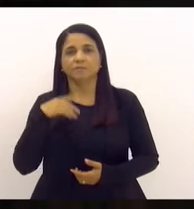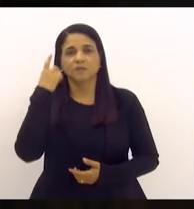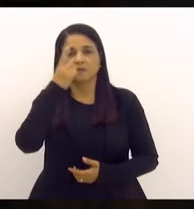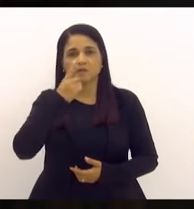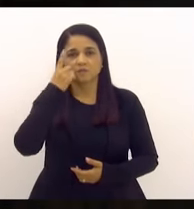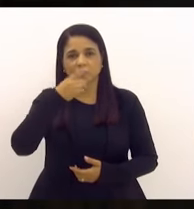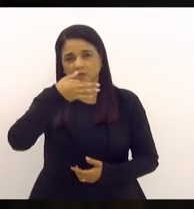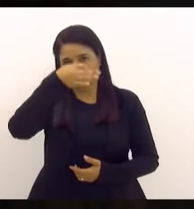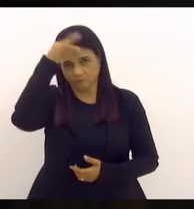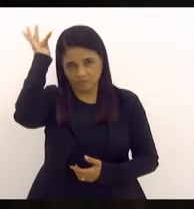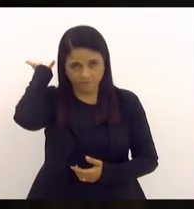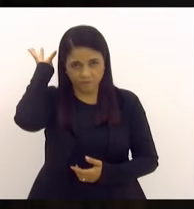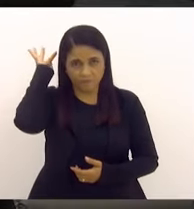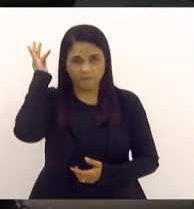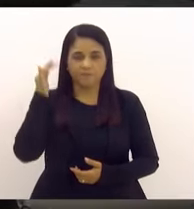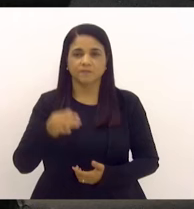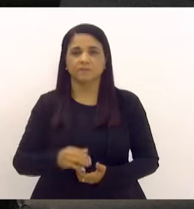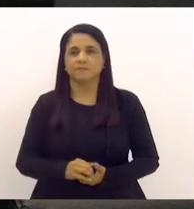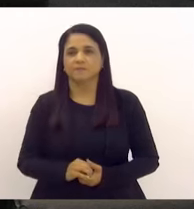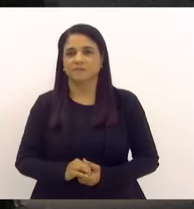Deputado Fred Pacheco.